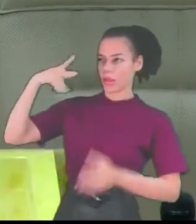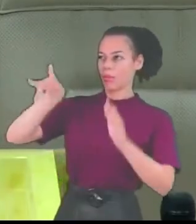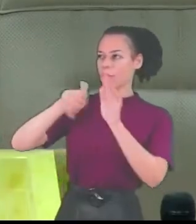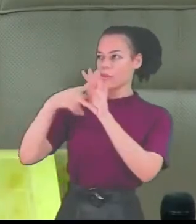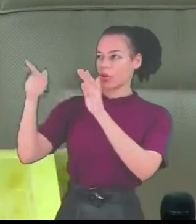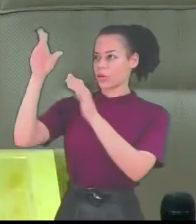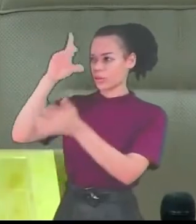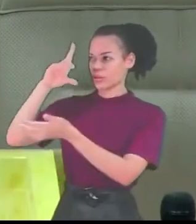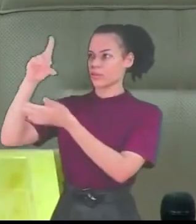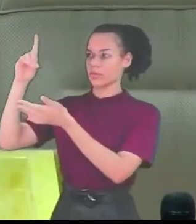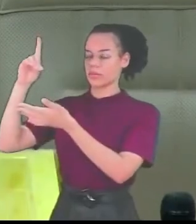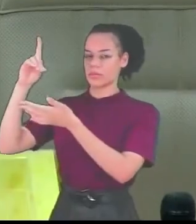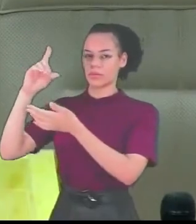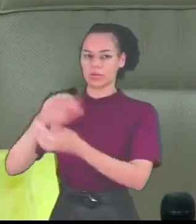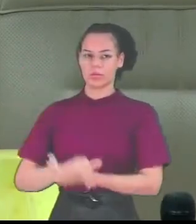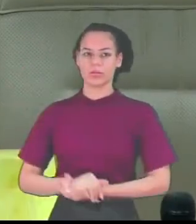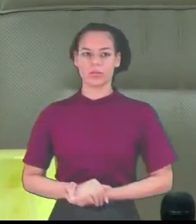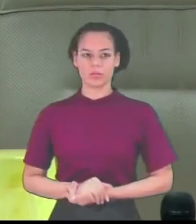Deus